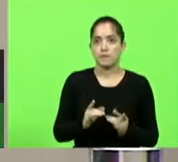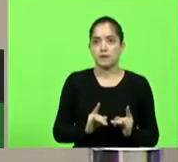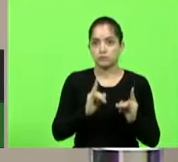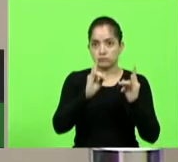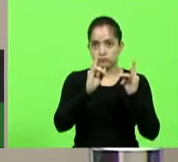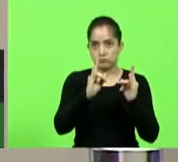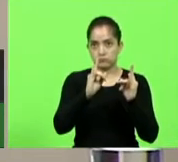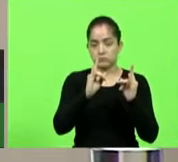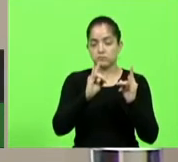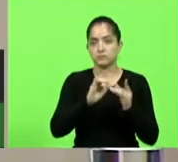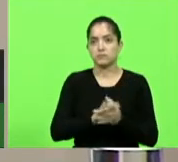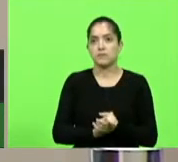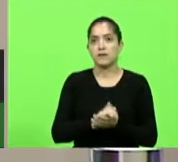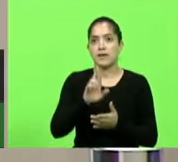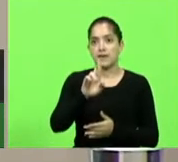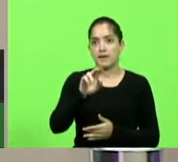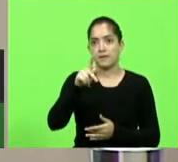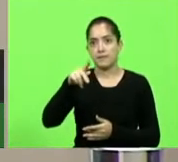7ª RPM,